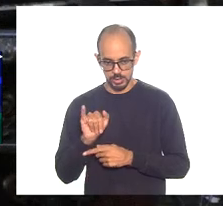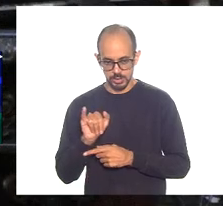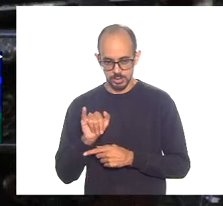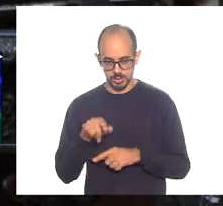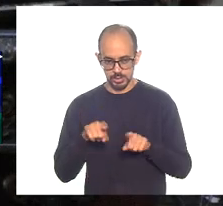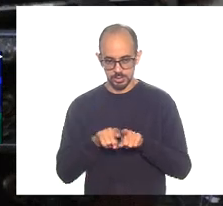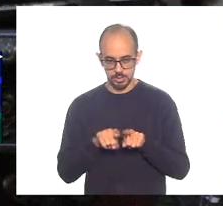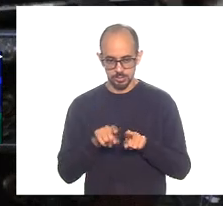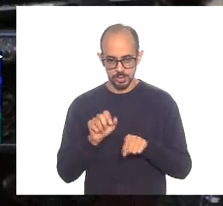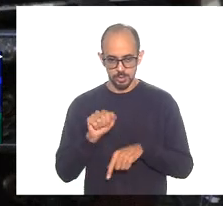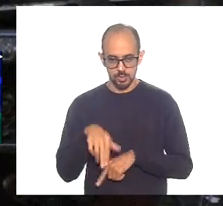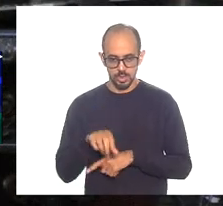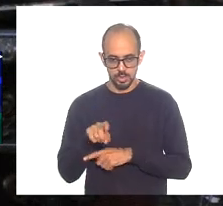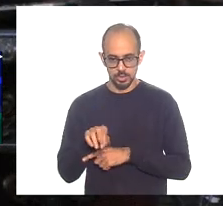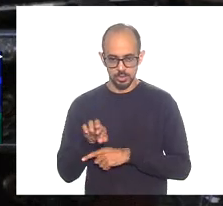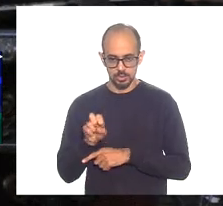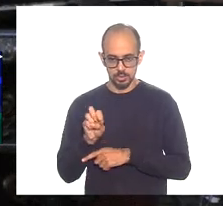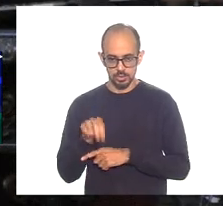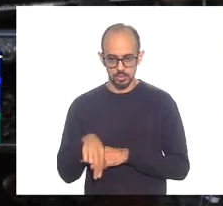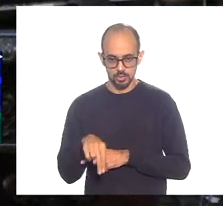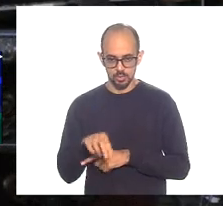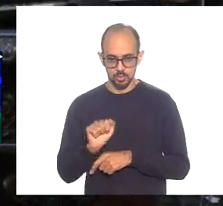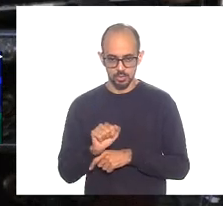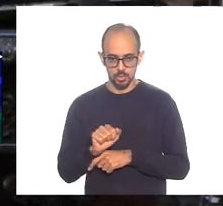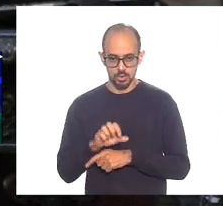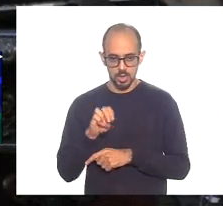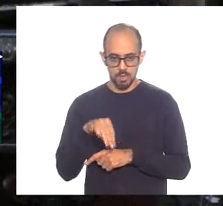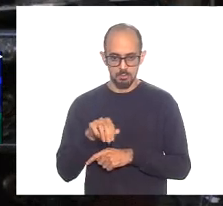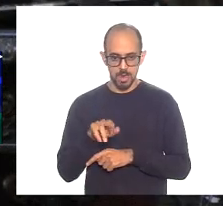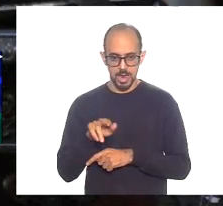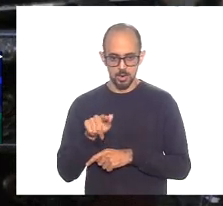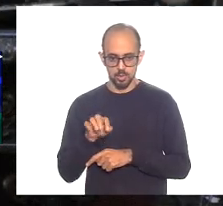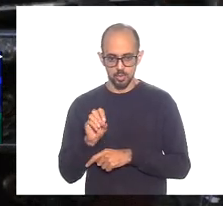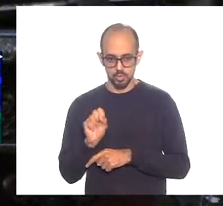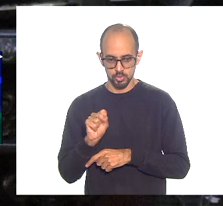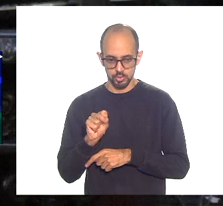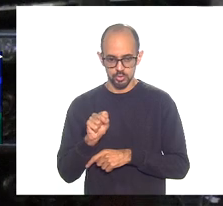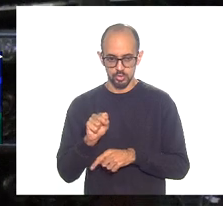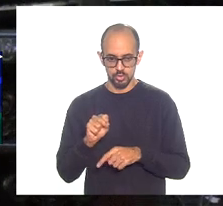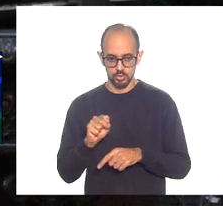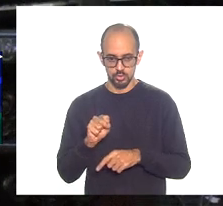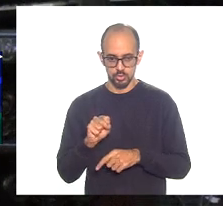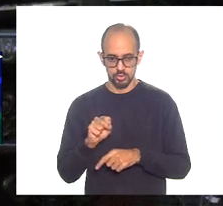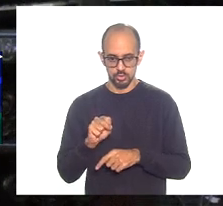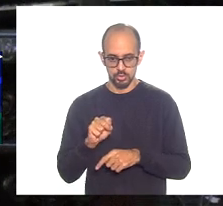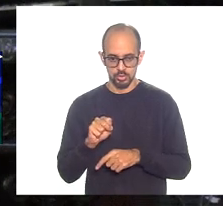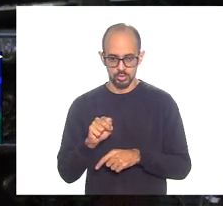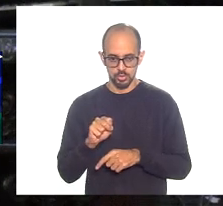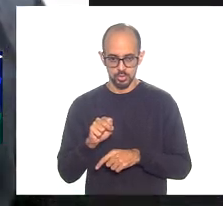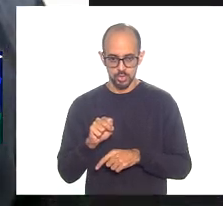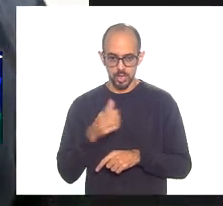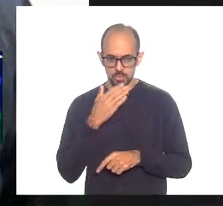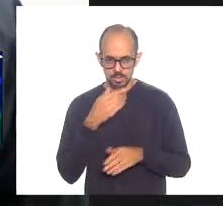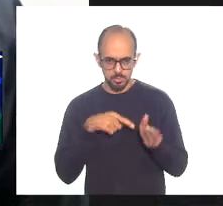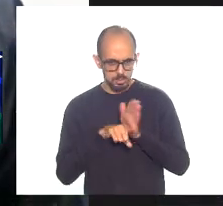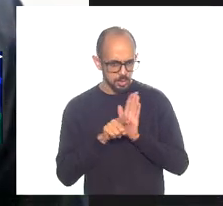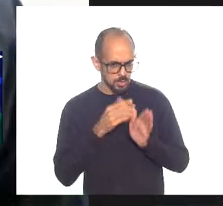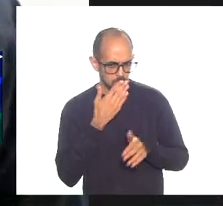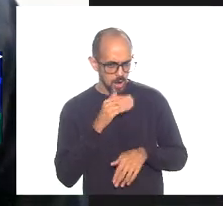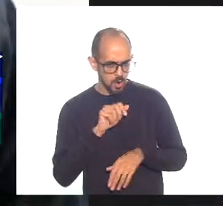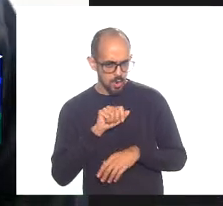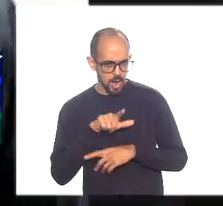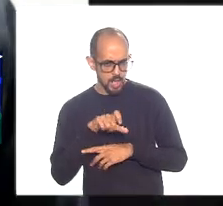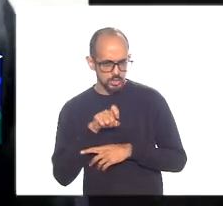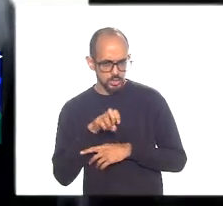Alexandre o Marcos Abrahão o Alexandre presidente